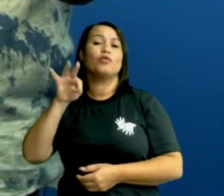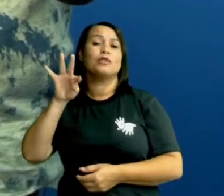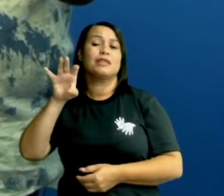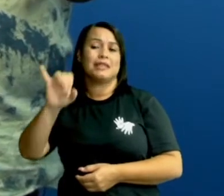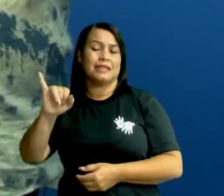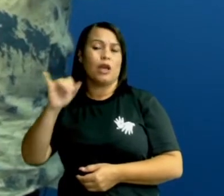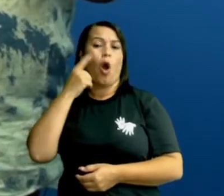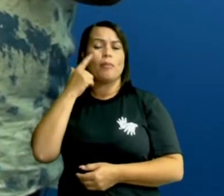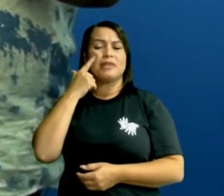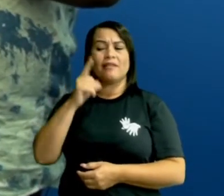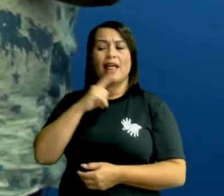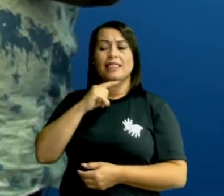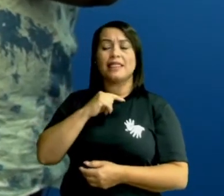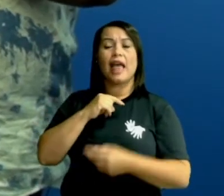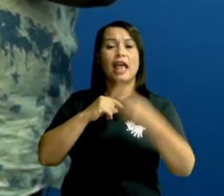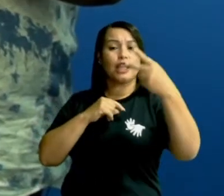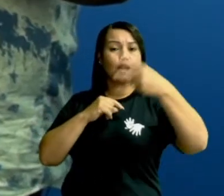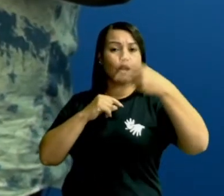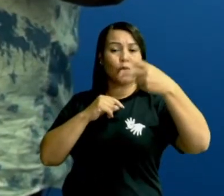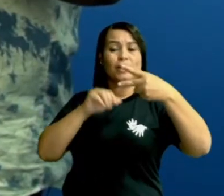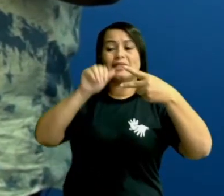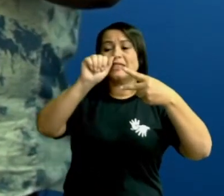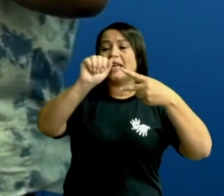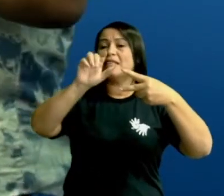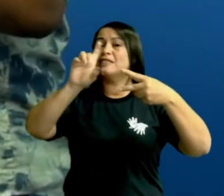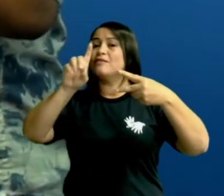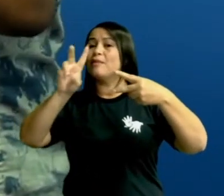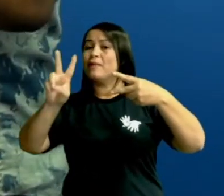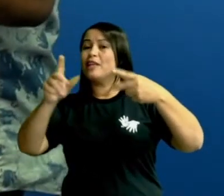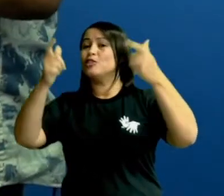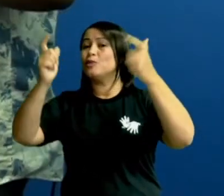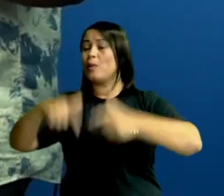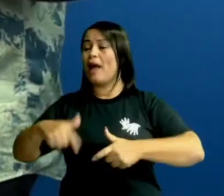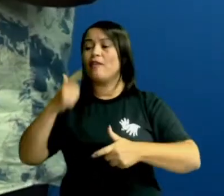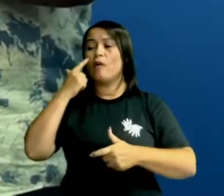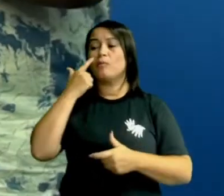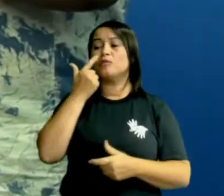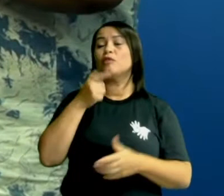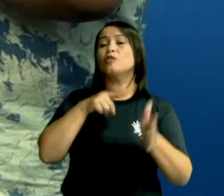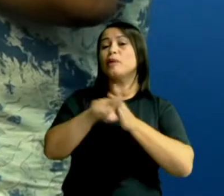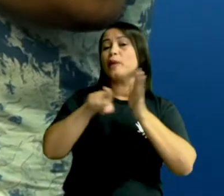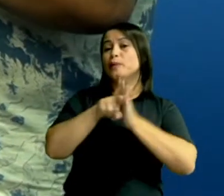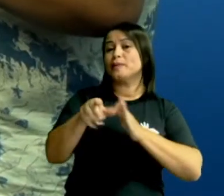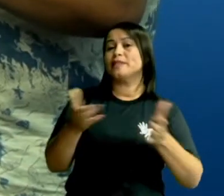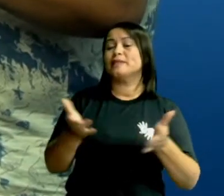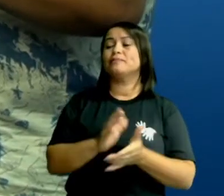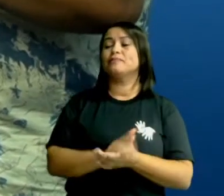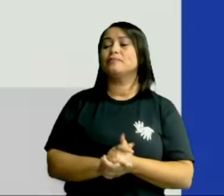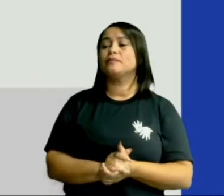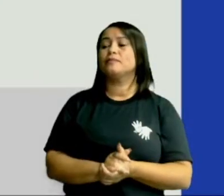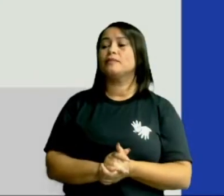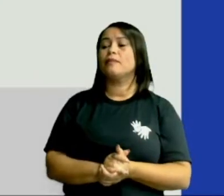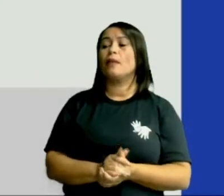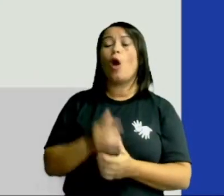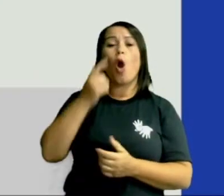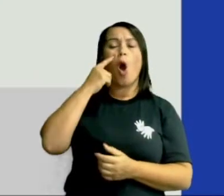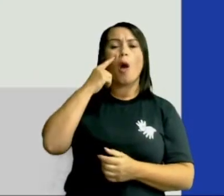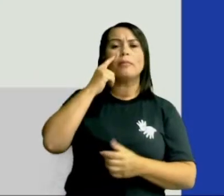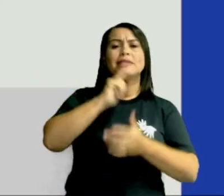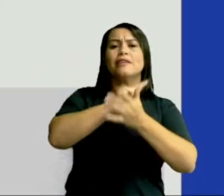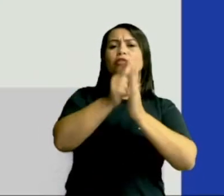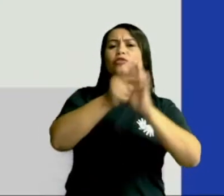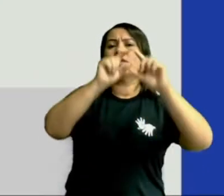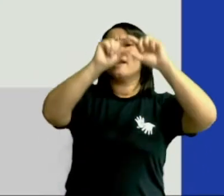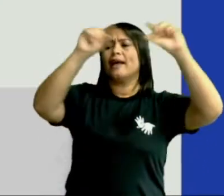dois adjuntos adverbiais de lugar. Vamos para as questões. O gênero acima é um